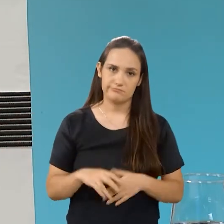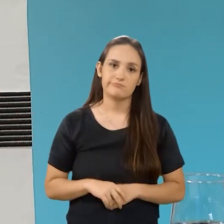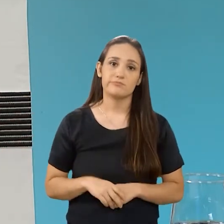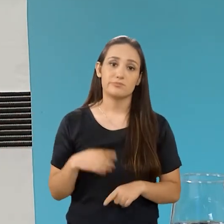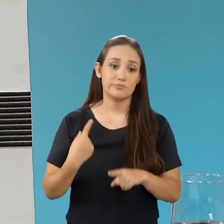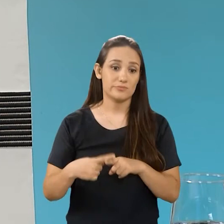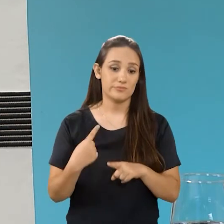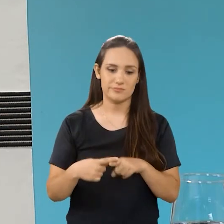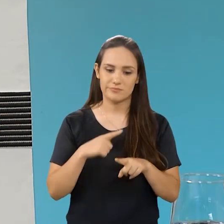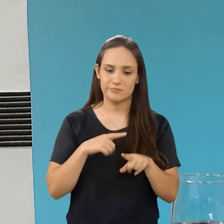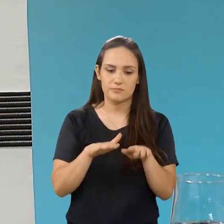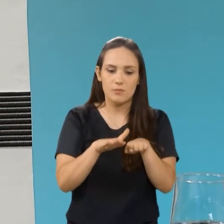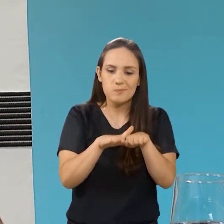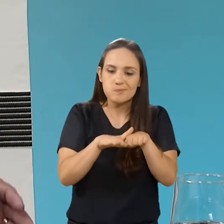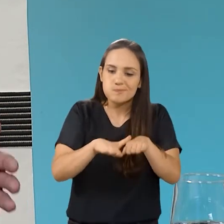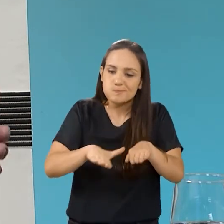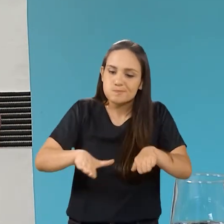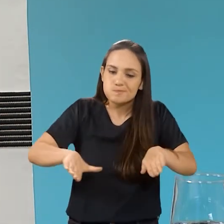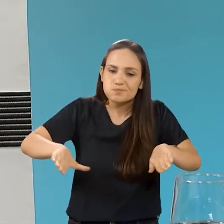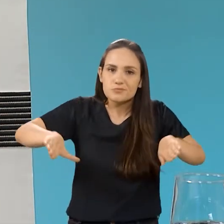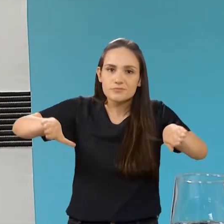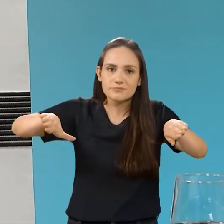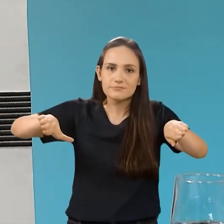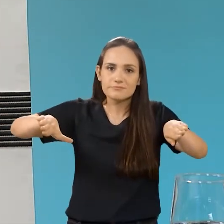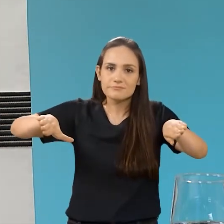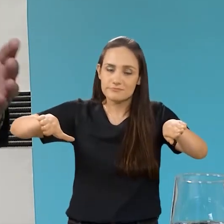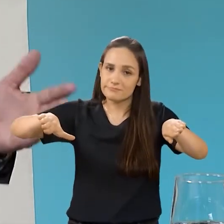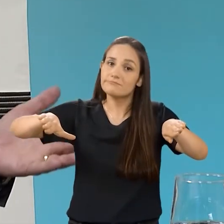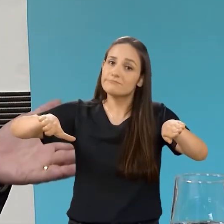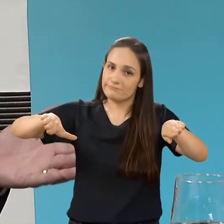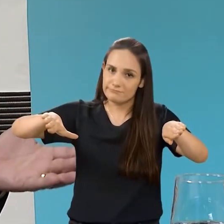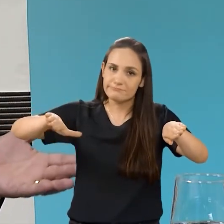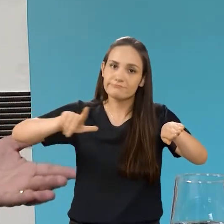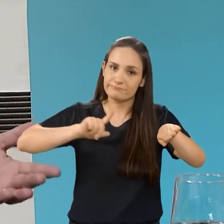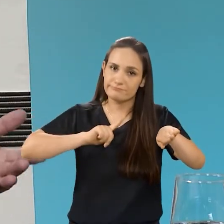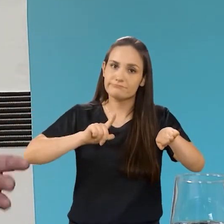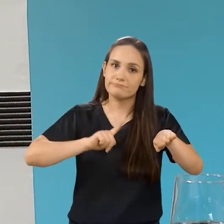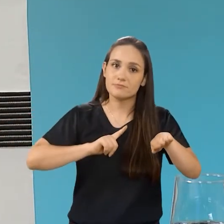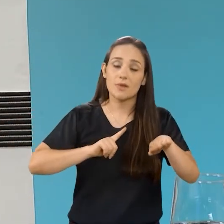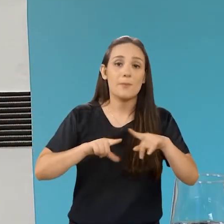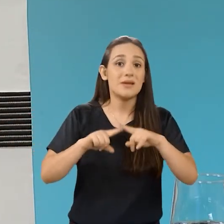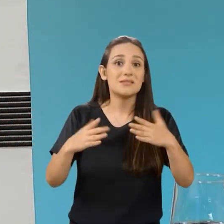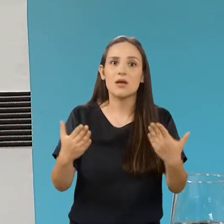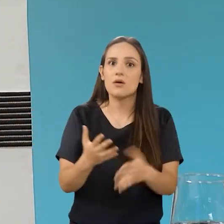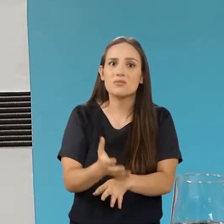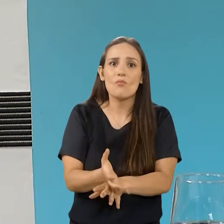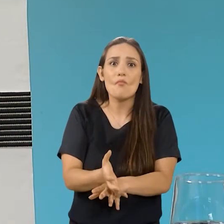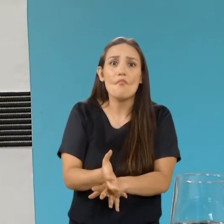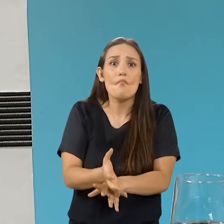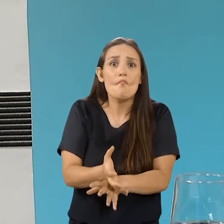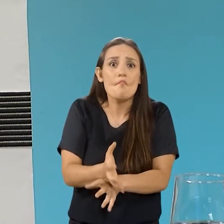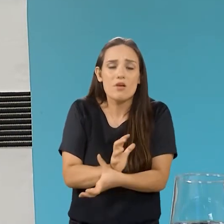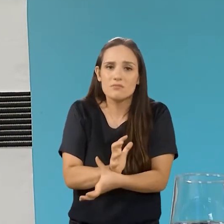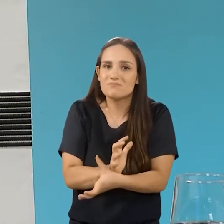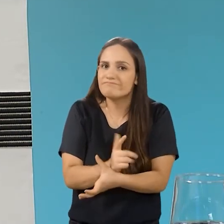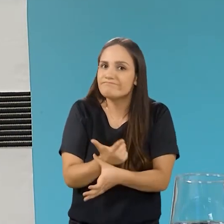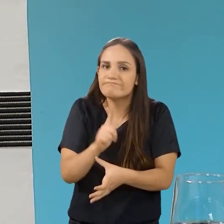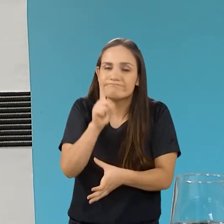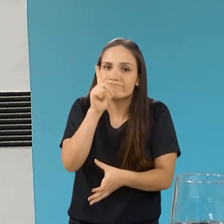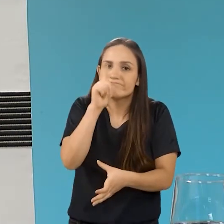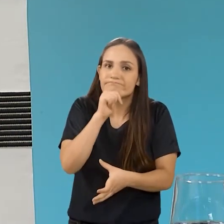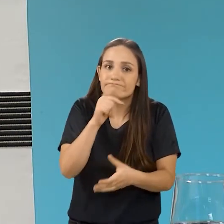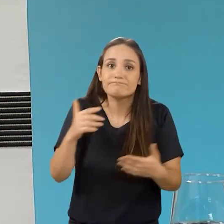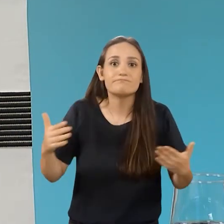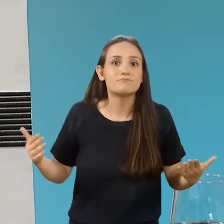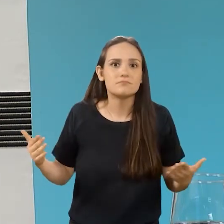planície alagável do país e nós temos ali, este ano, a maior seca dos últimos 50 anos. Então